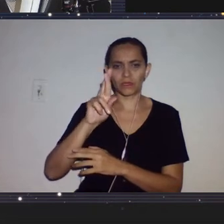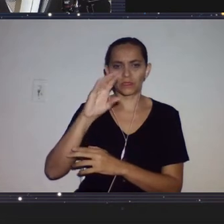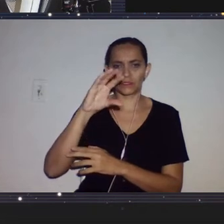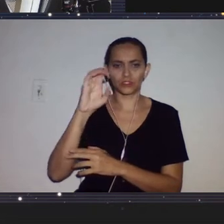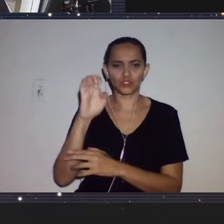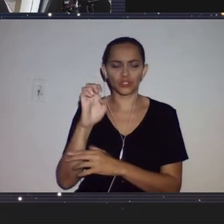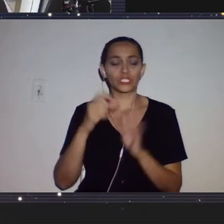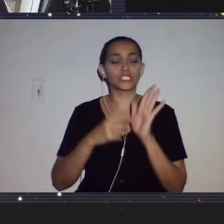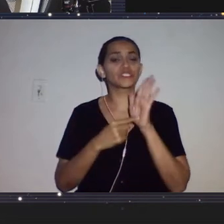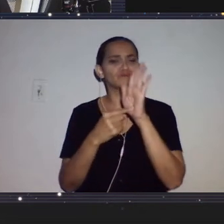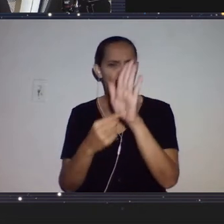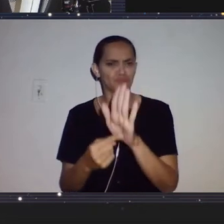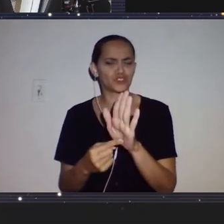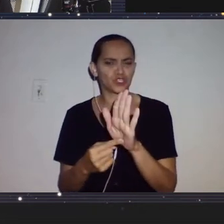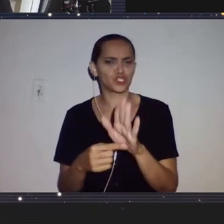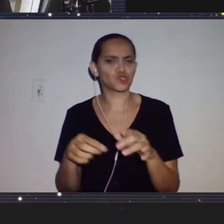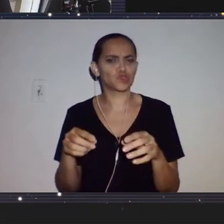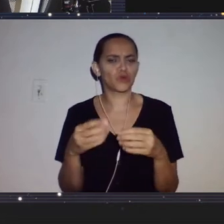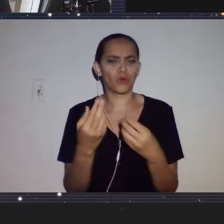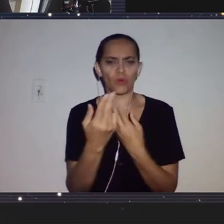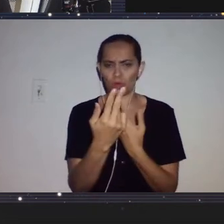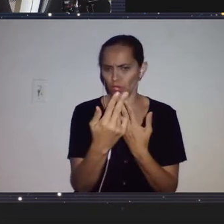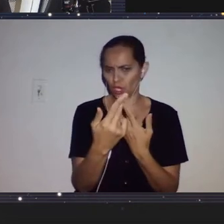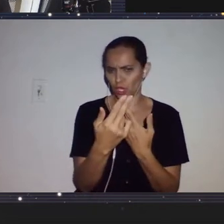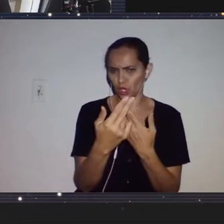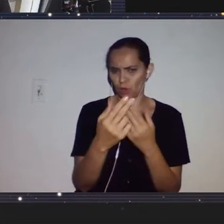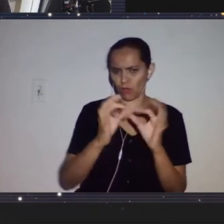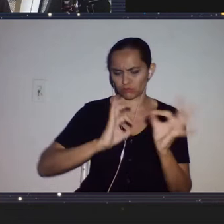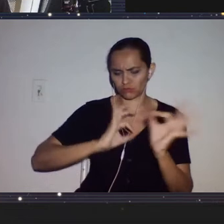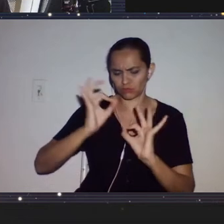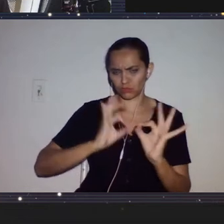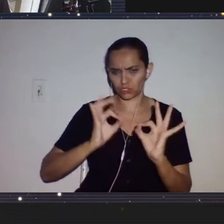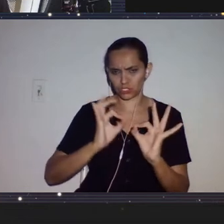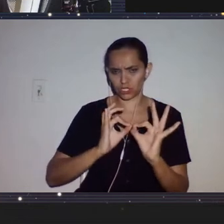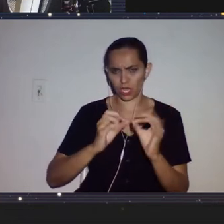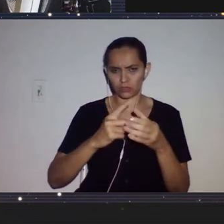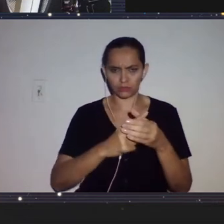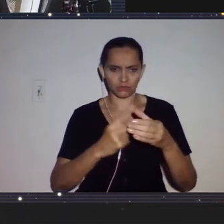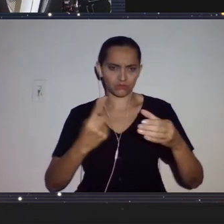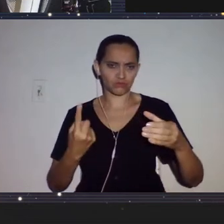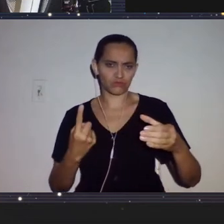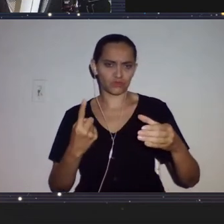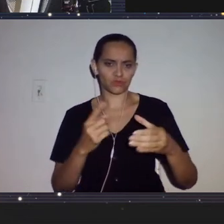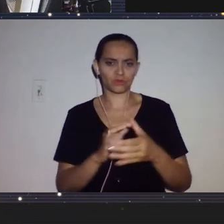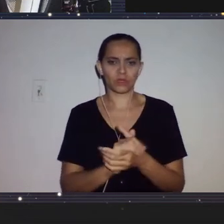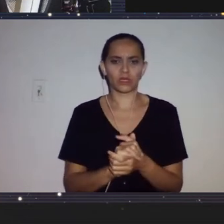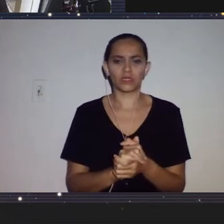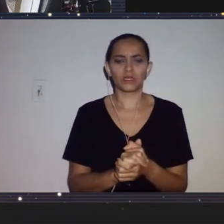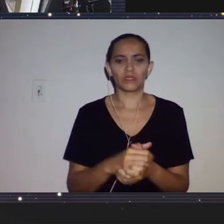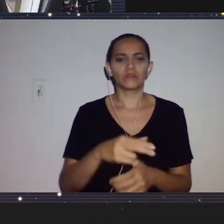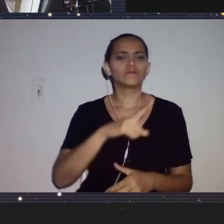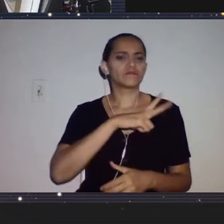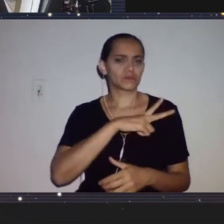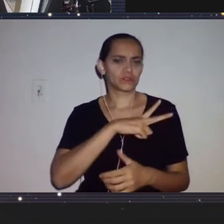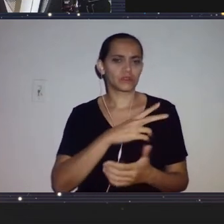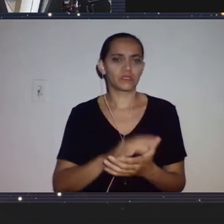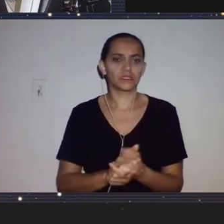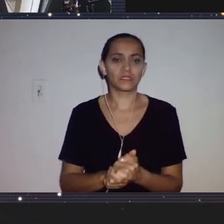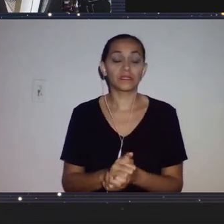Obrigada pela pergunta, João. É uma boa pergunta. Eu acho que projetos open